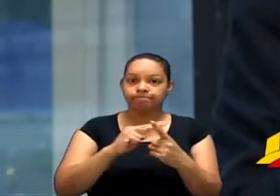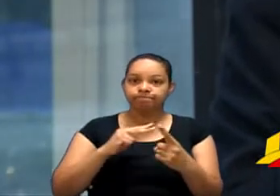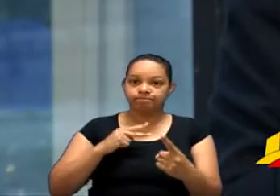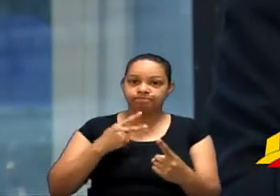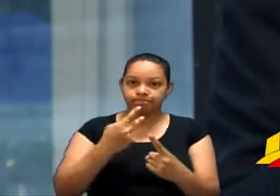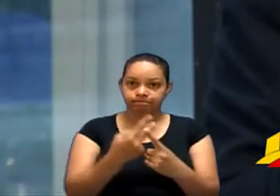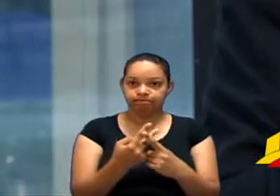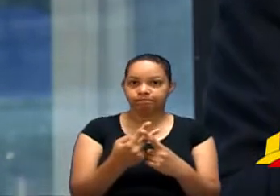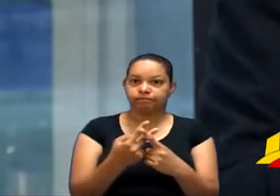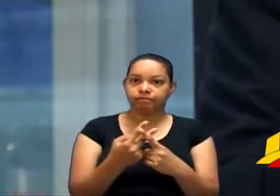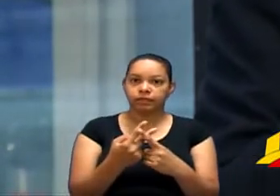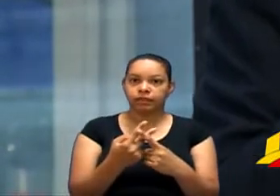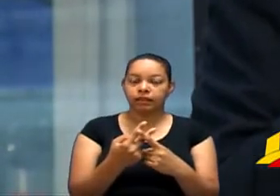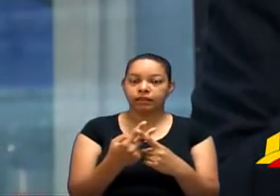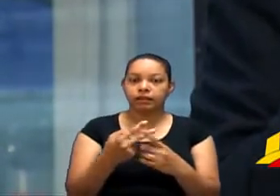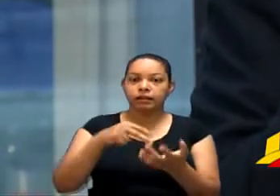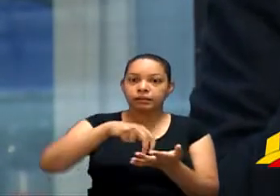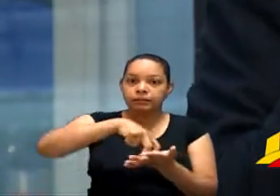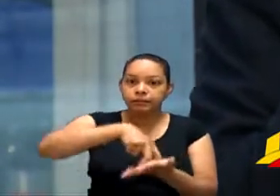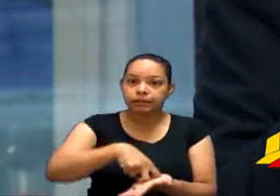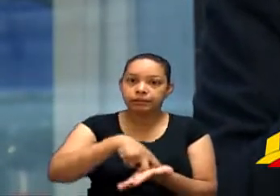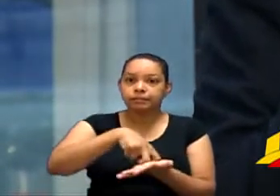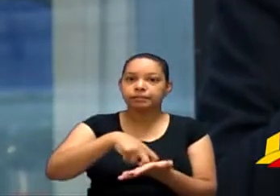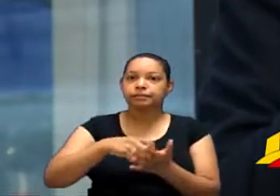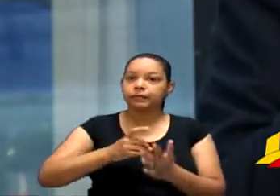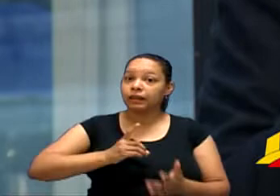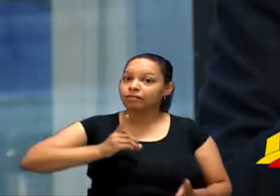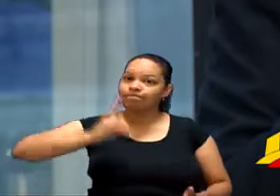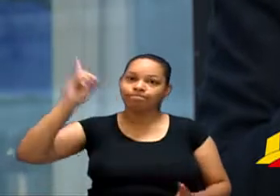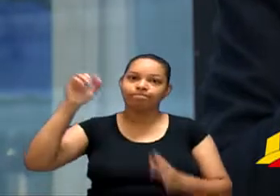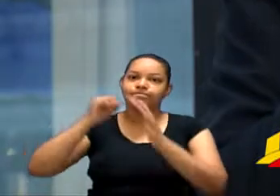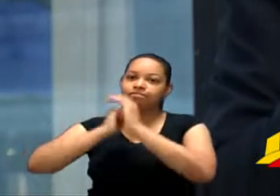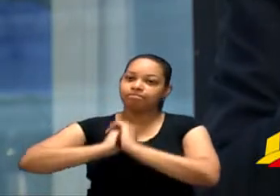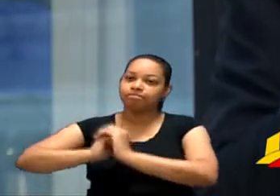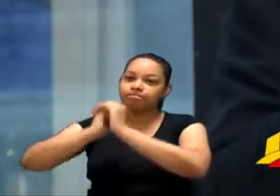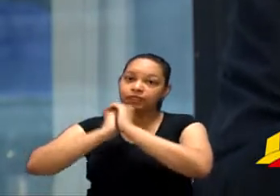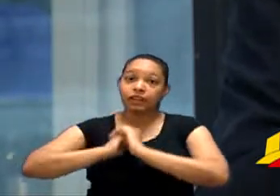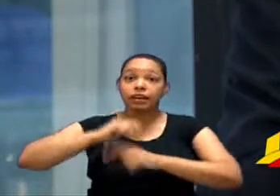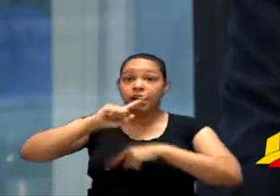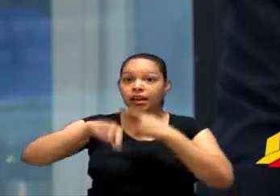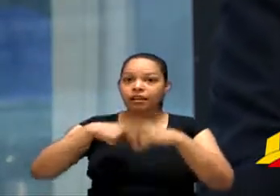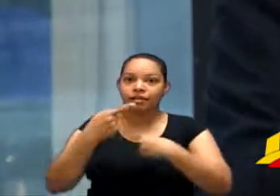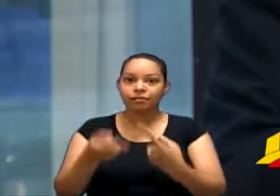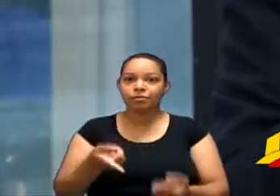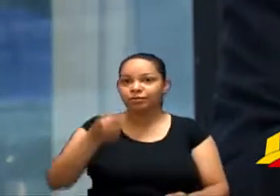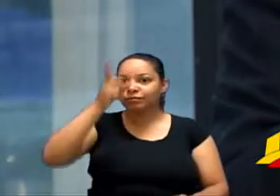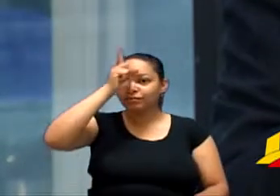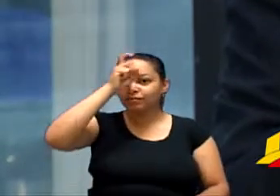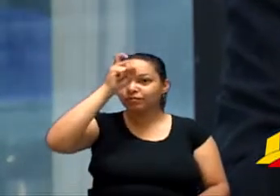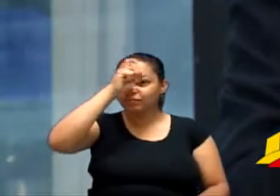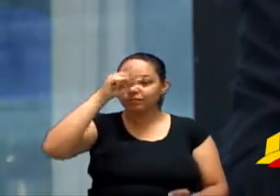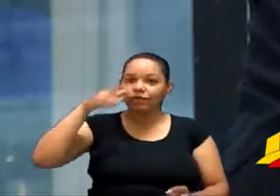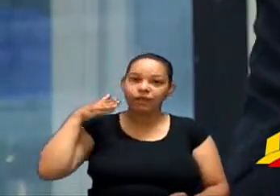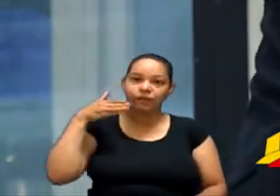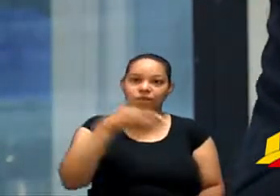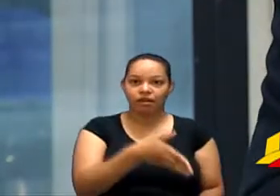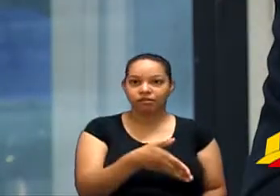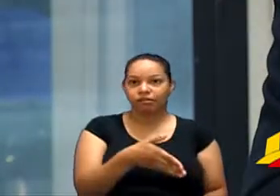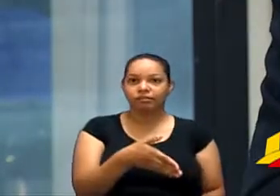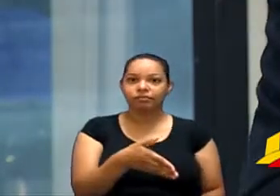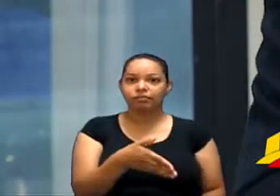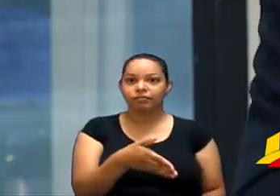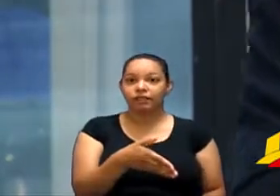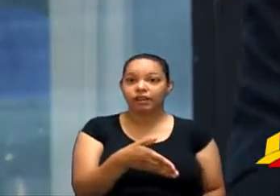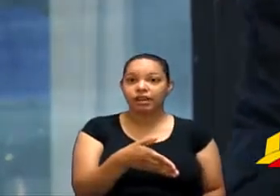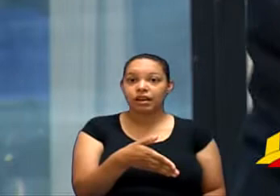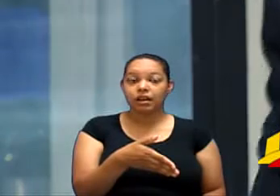primeiramente de Deus em segundo lugar de um profissional da área de saúde mas digo todos os profissionais envolvidos desde a